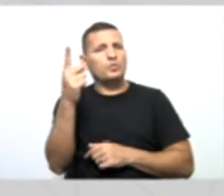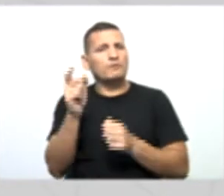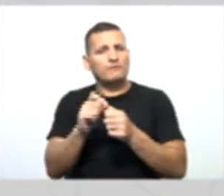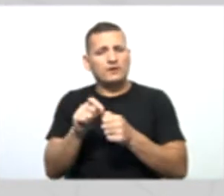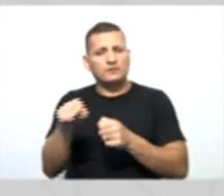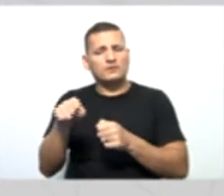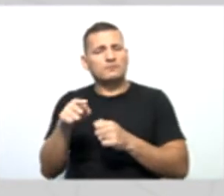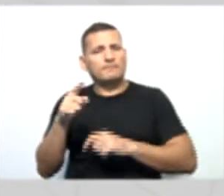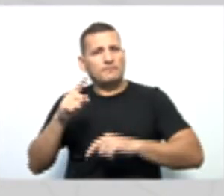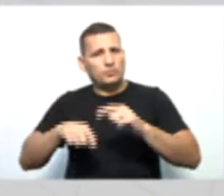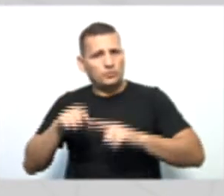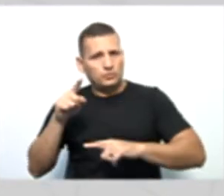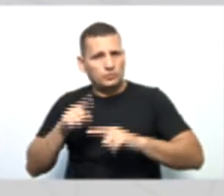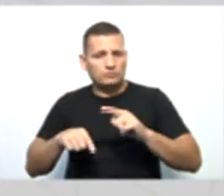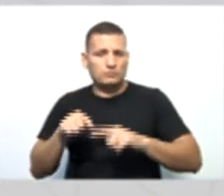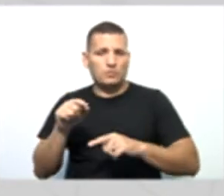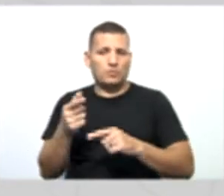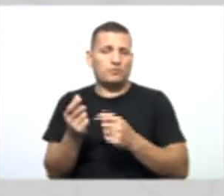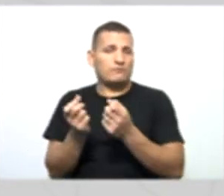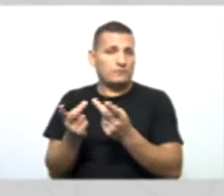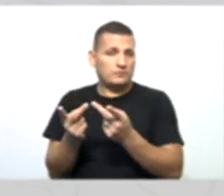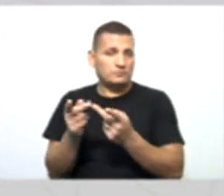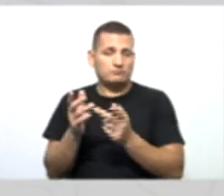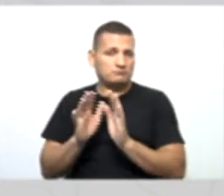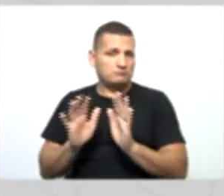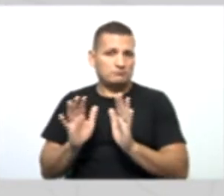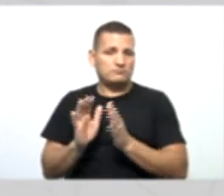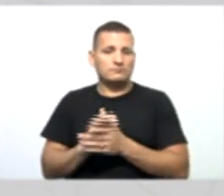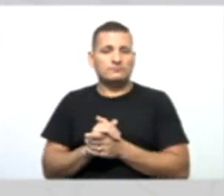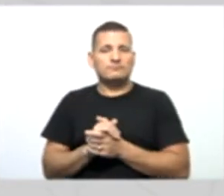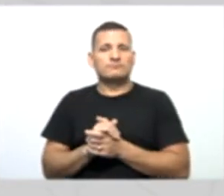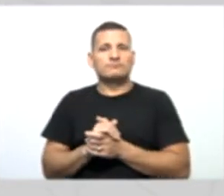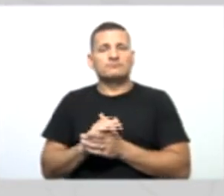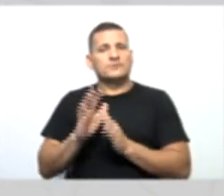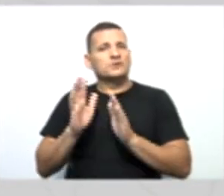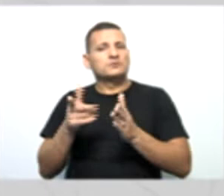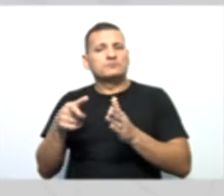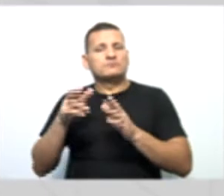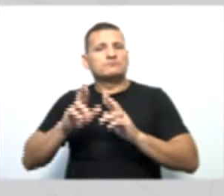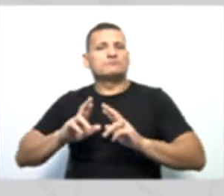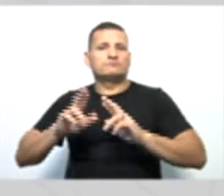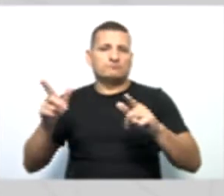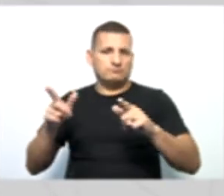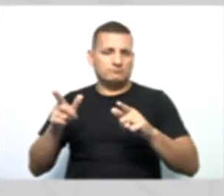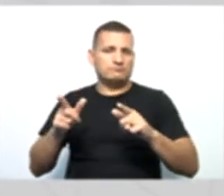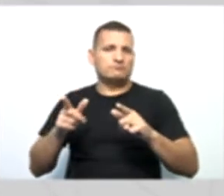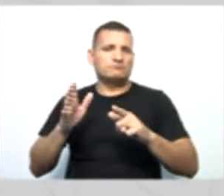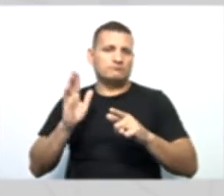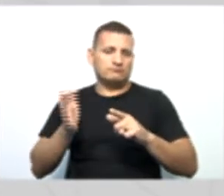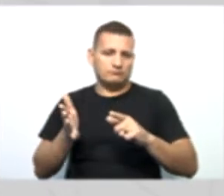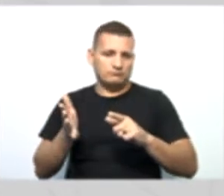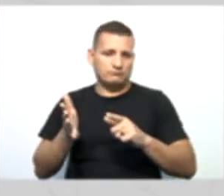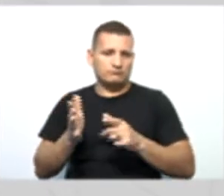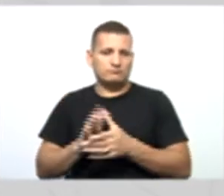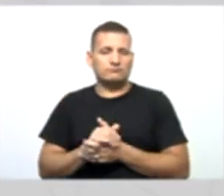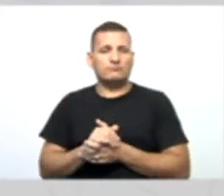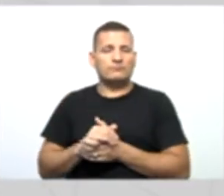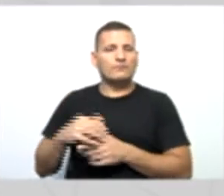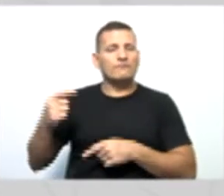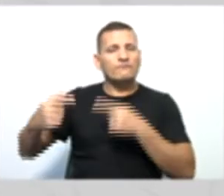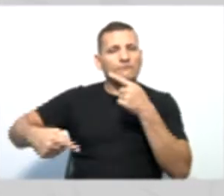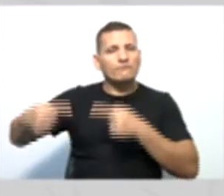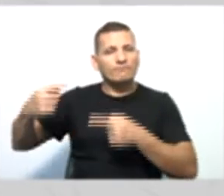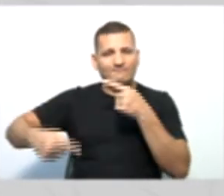determinado tipo de negócio ou vende aquele produto, isso já é um diferencial, isso já é uma